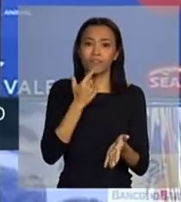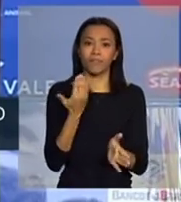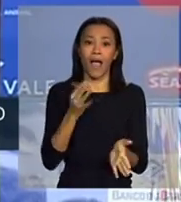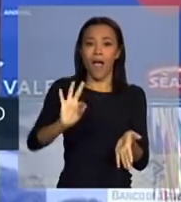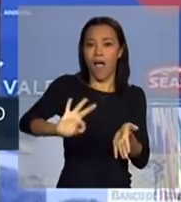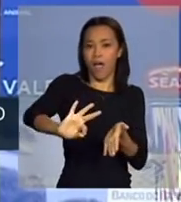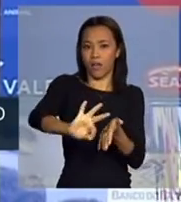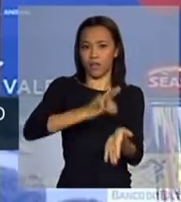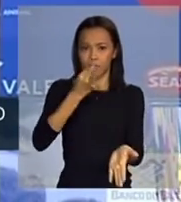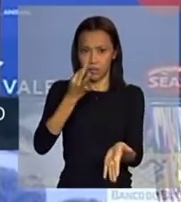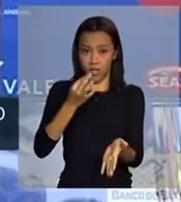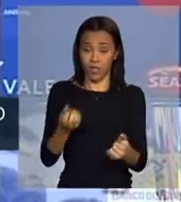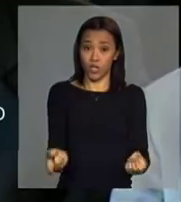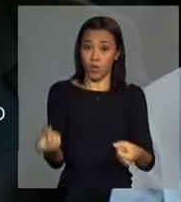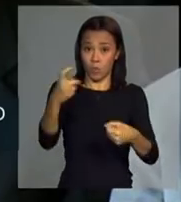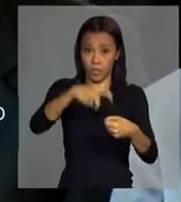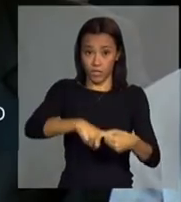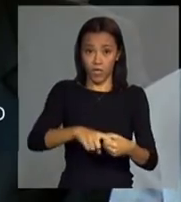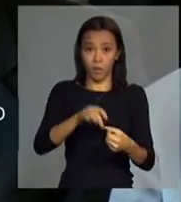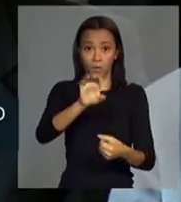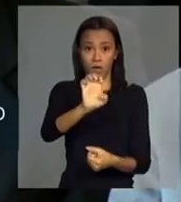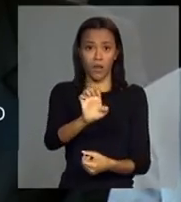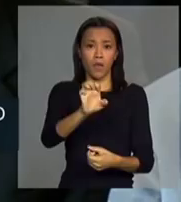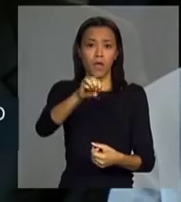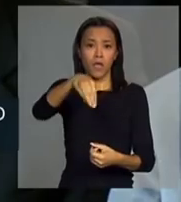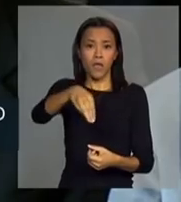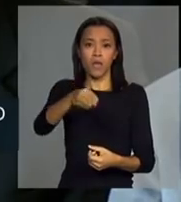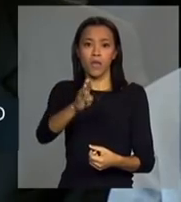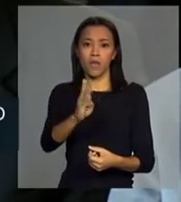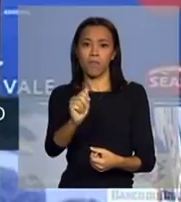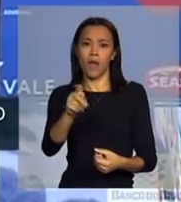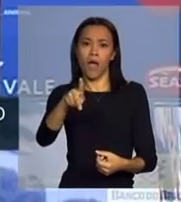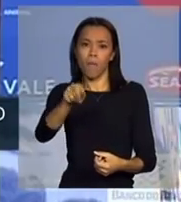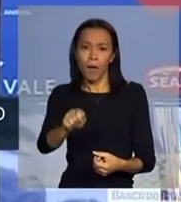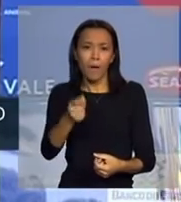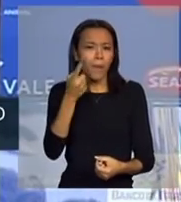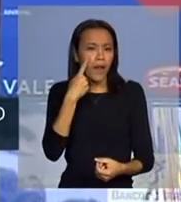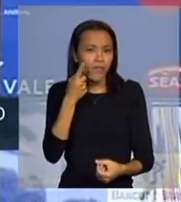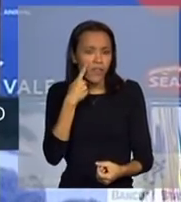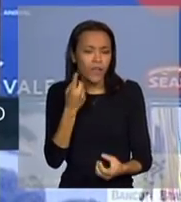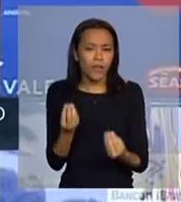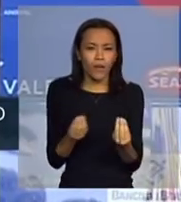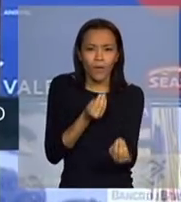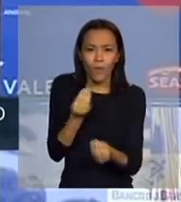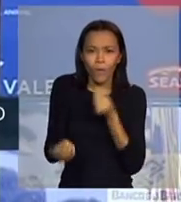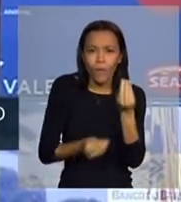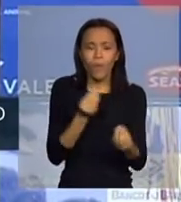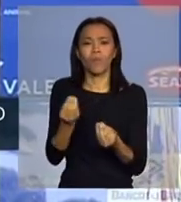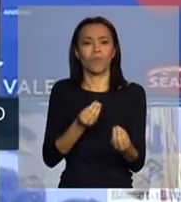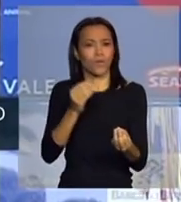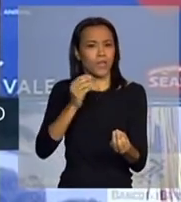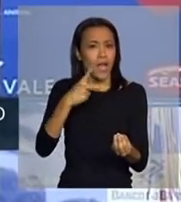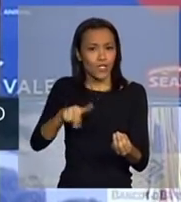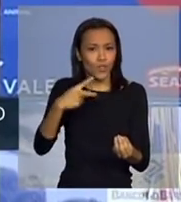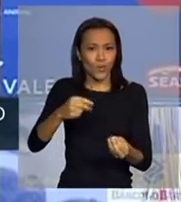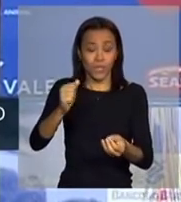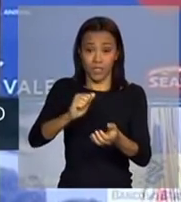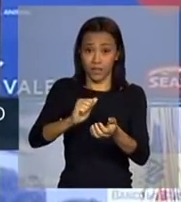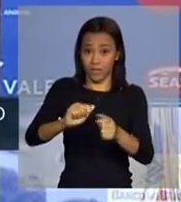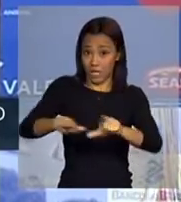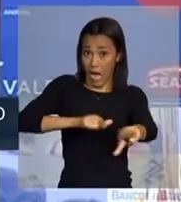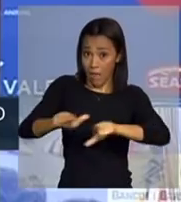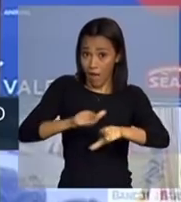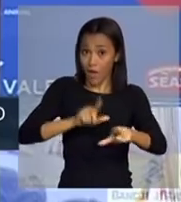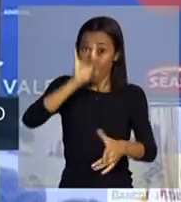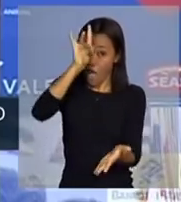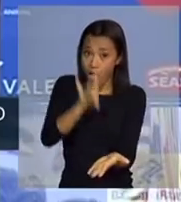protocolo de intenções com a Embrapa para evidenciar e caracterizar e concretizar as suas atividades em